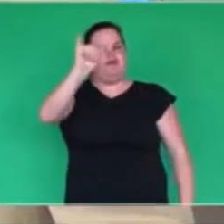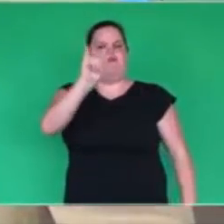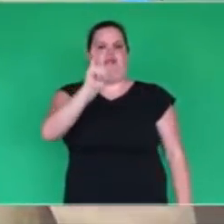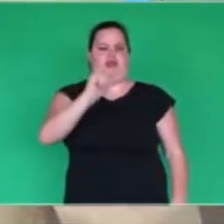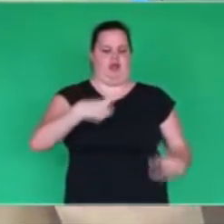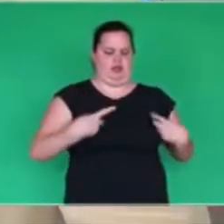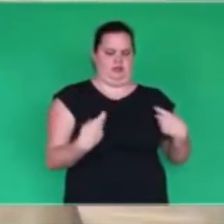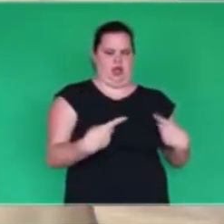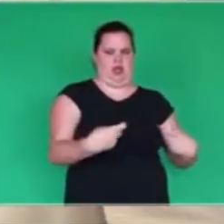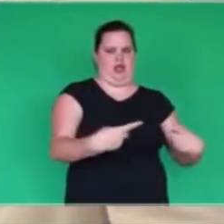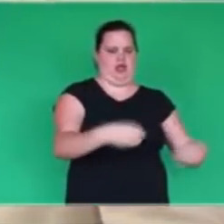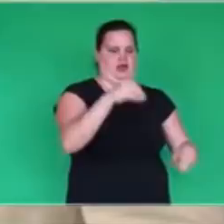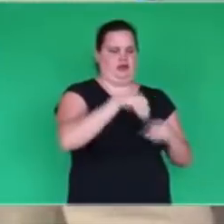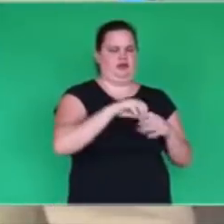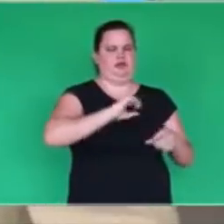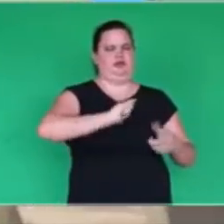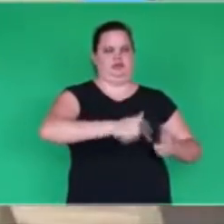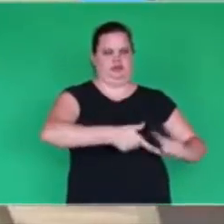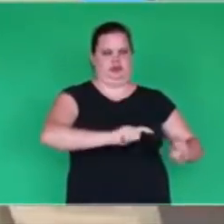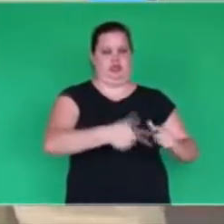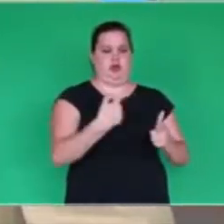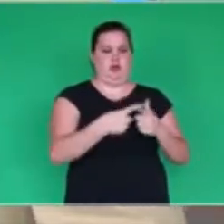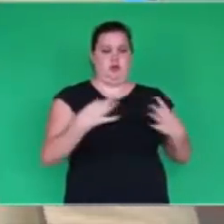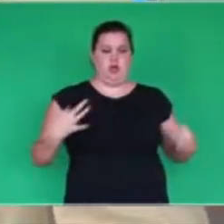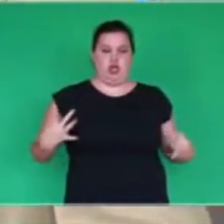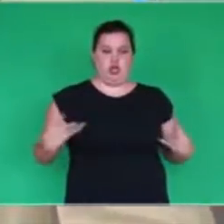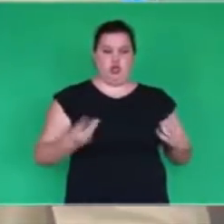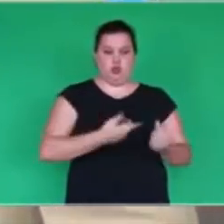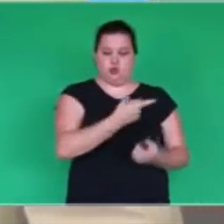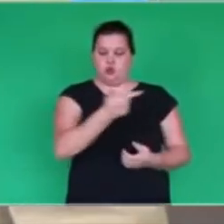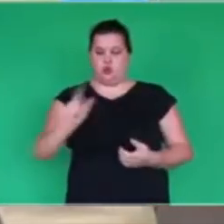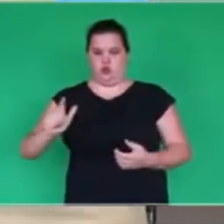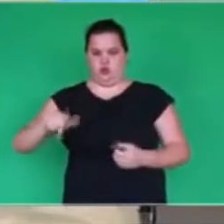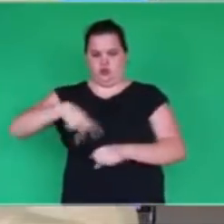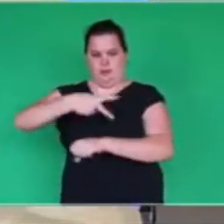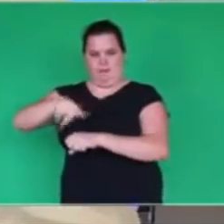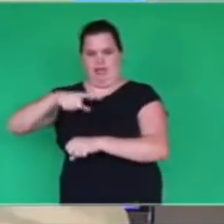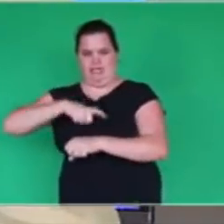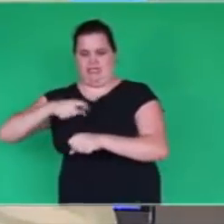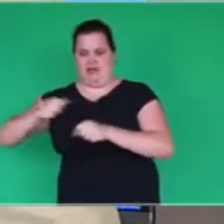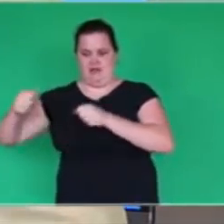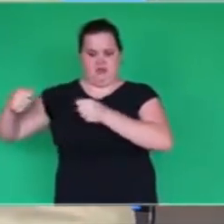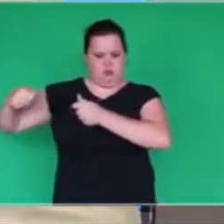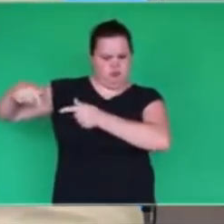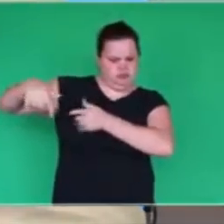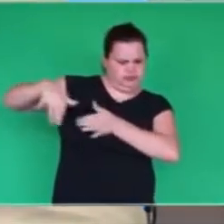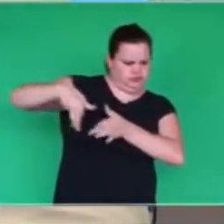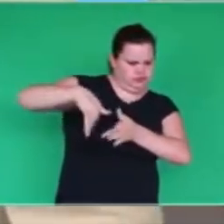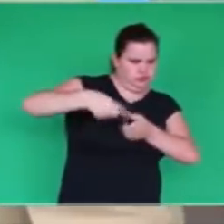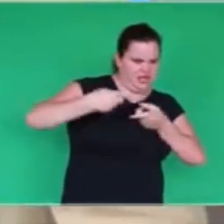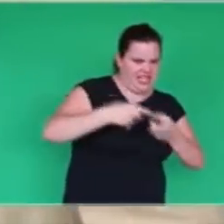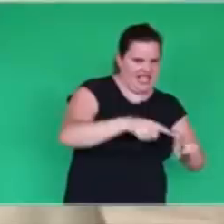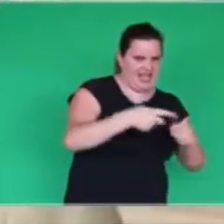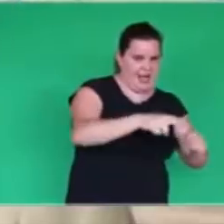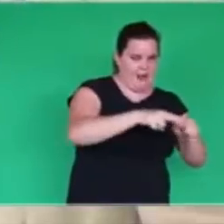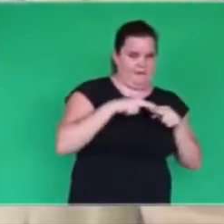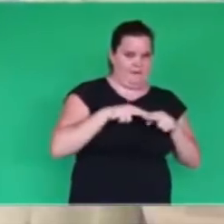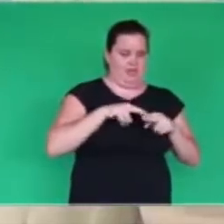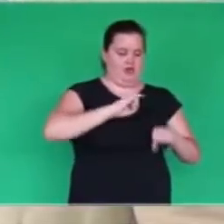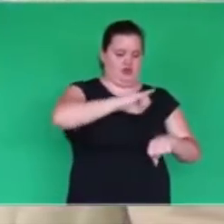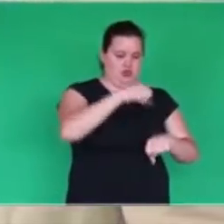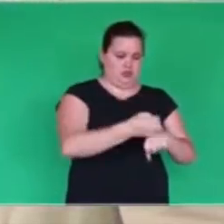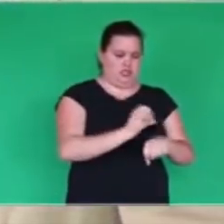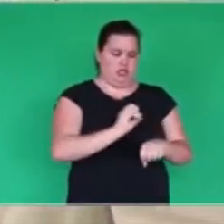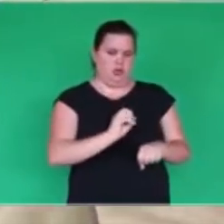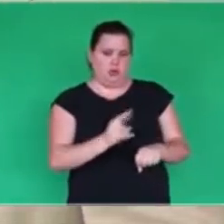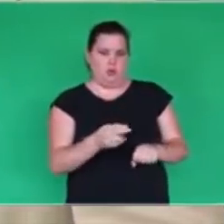Israel. Porque todos vinham, todos os ataques. Ou vêm por Jerusalém, ou vêm por aqui. Quando são